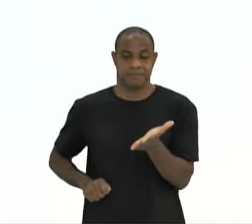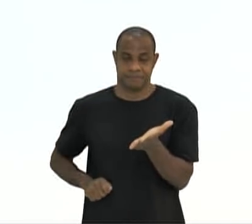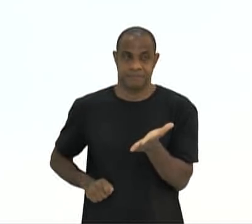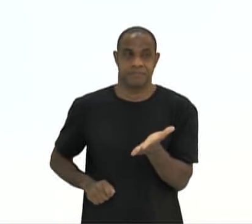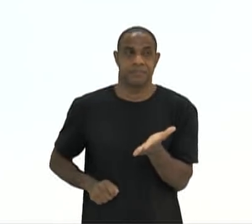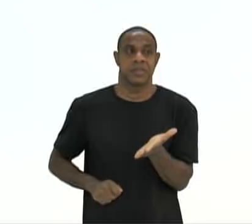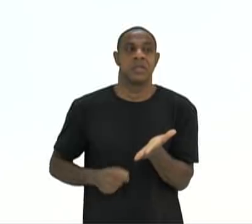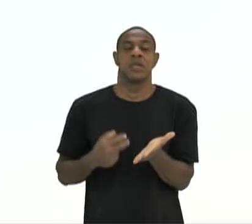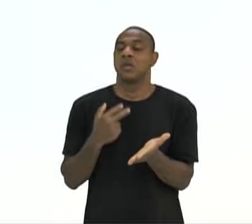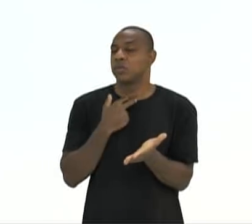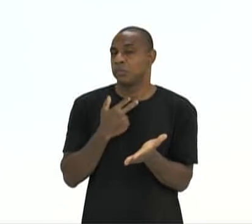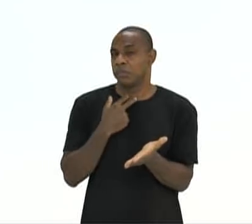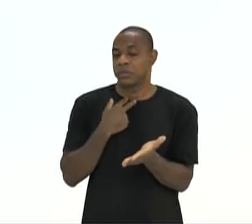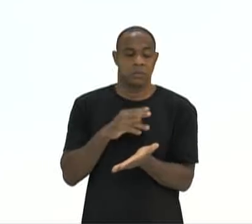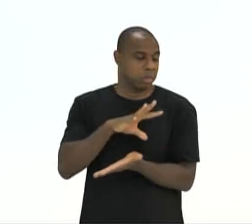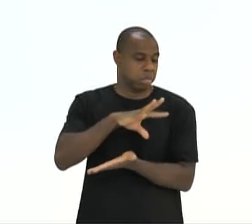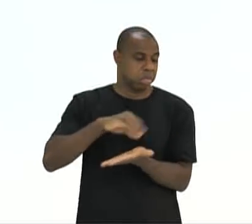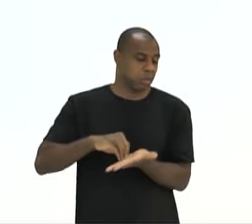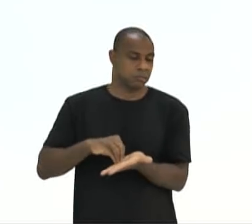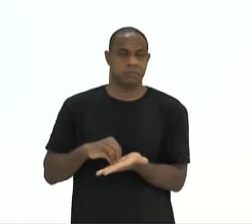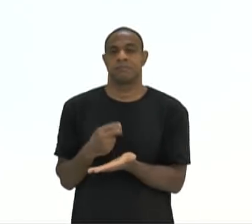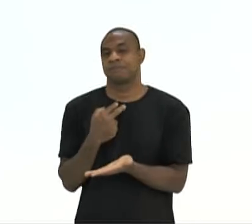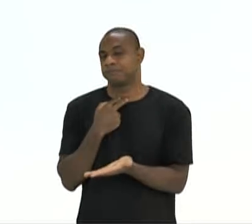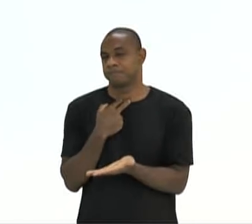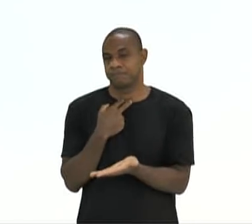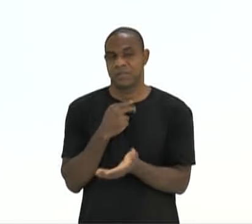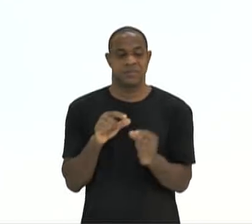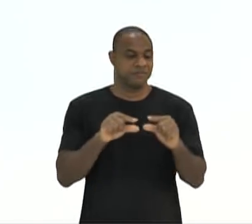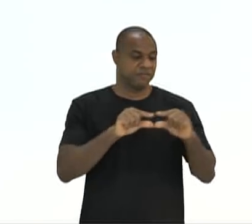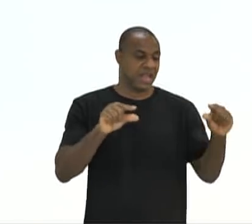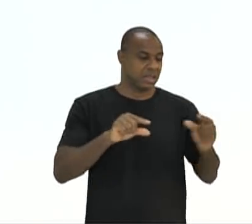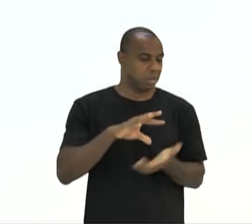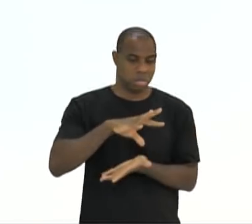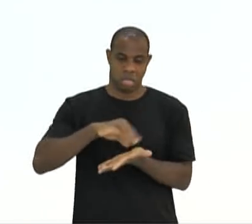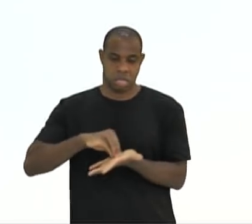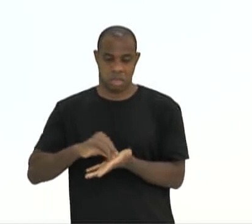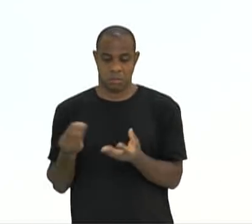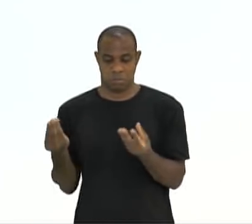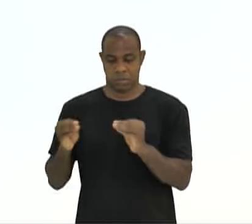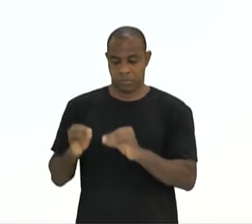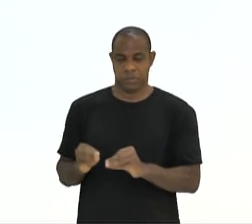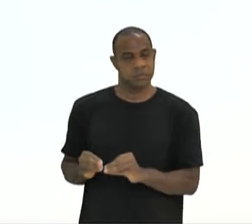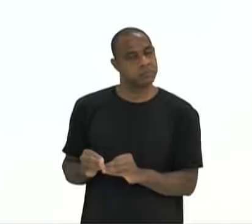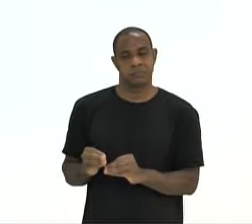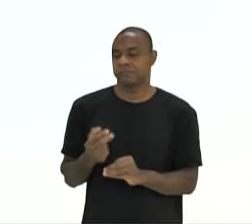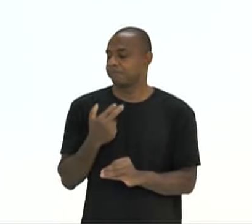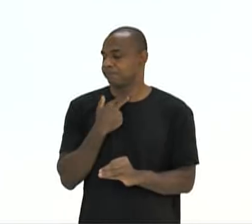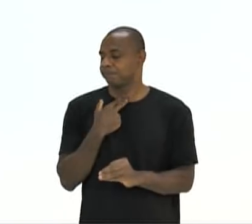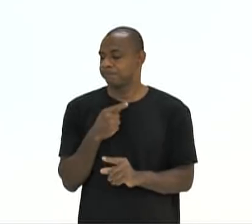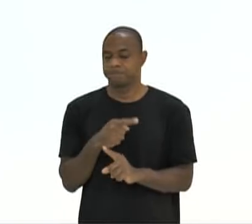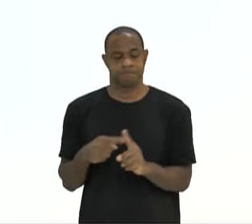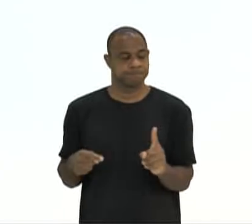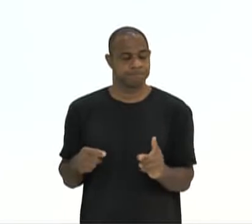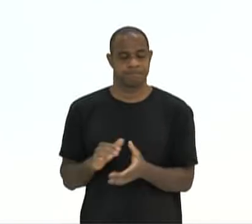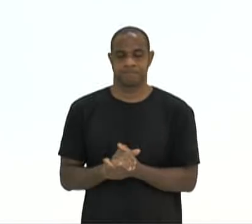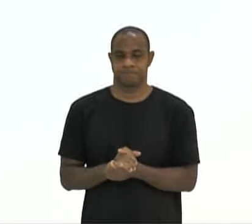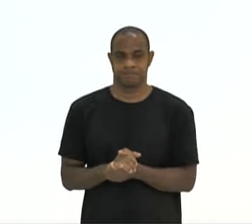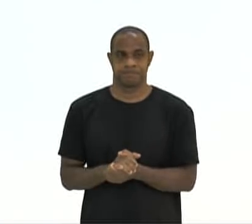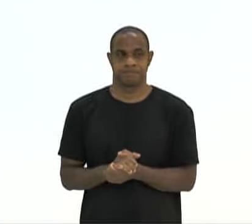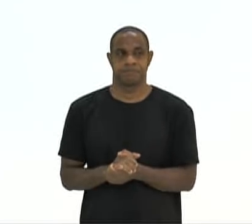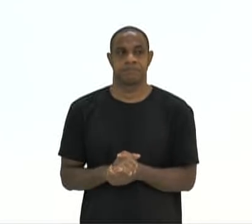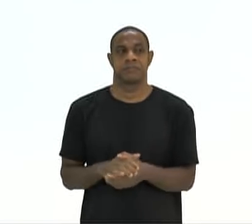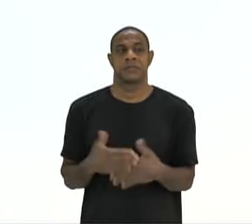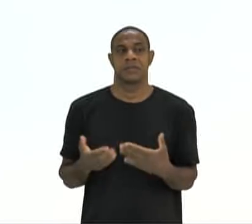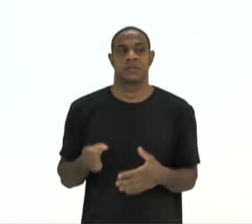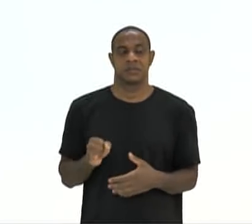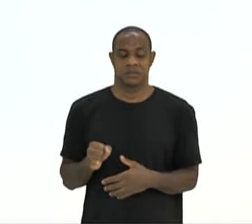o texto não pode ter cópias de frases, né? O resumo, ele não pode conter cópias de frases do texto original.